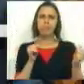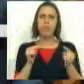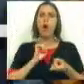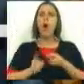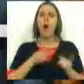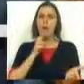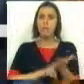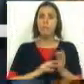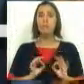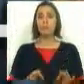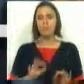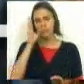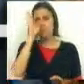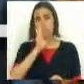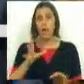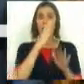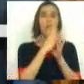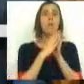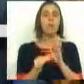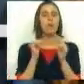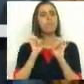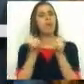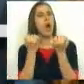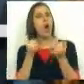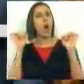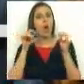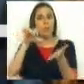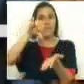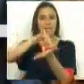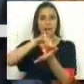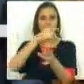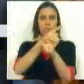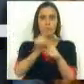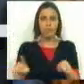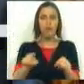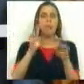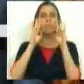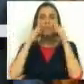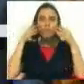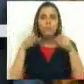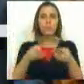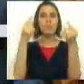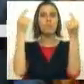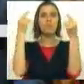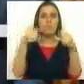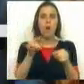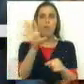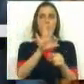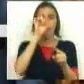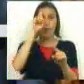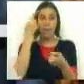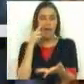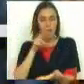é efetivamente. E é um modelo de uma autonomia centralista, é um modelo focado na trilogia do saber